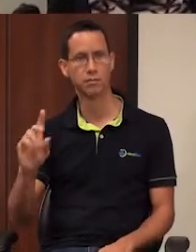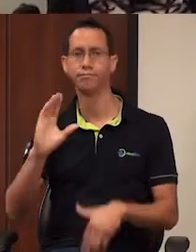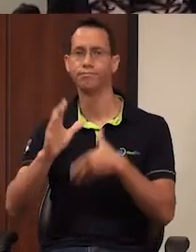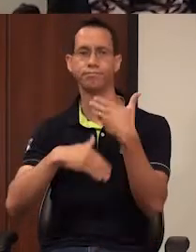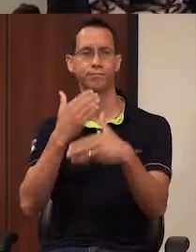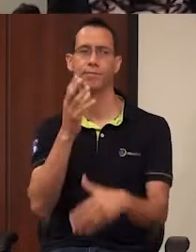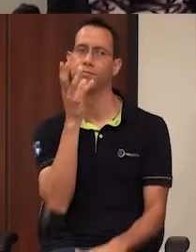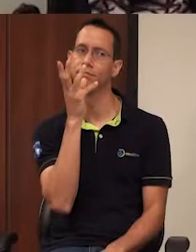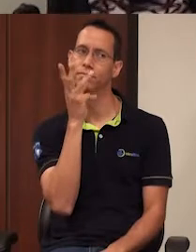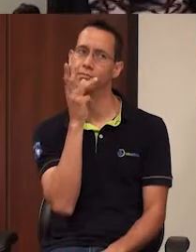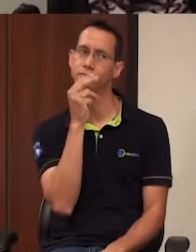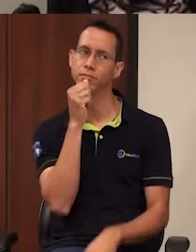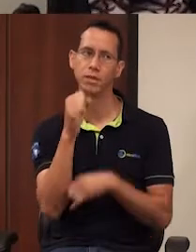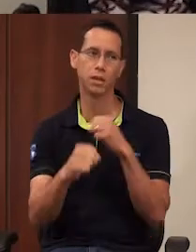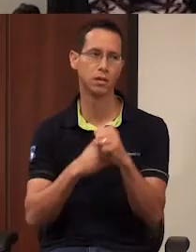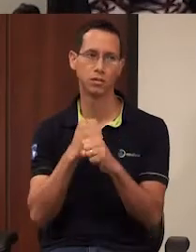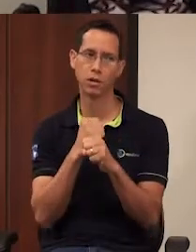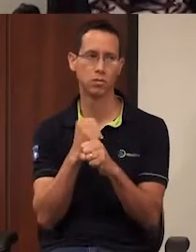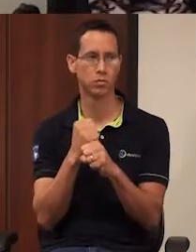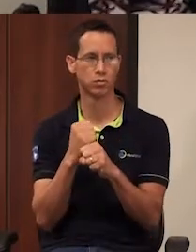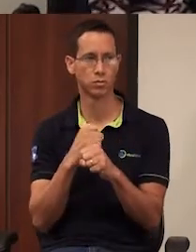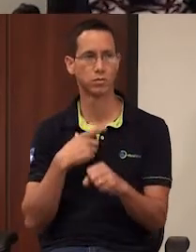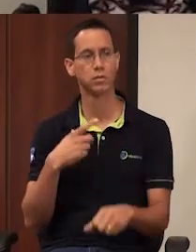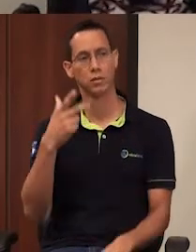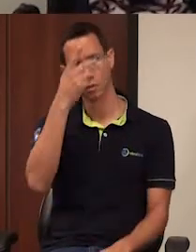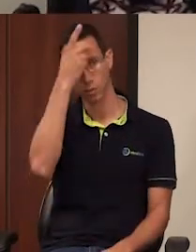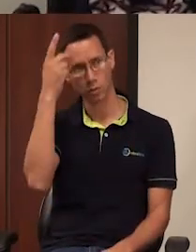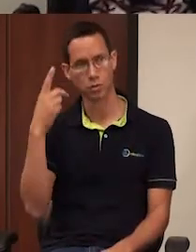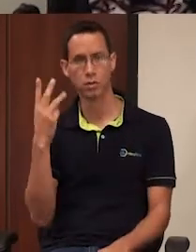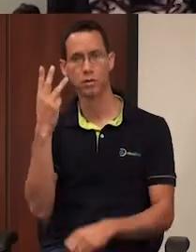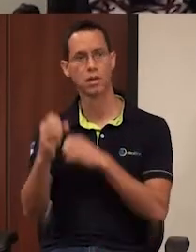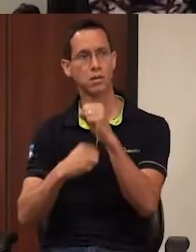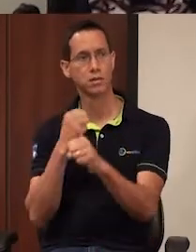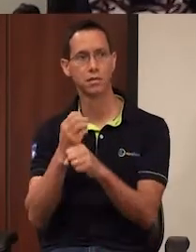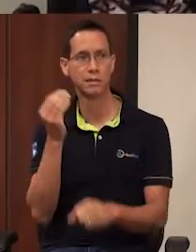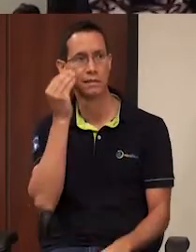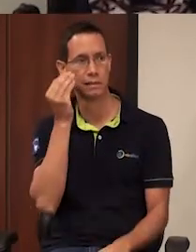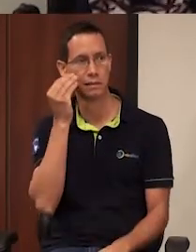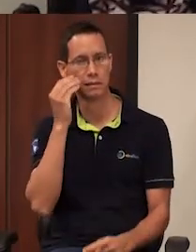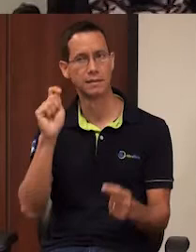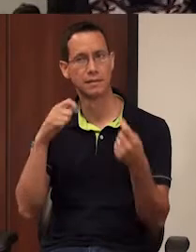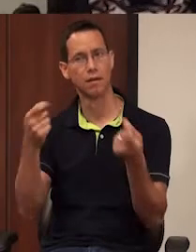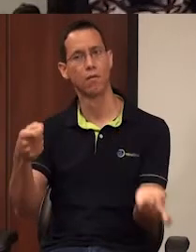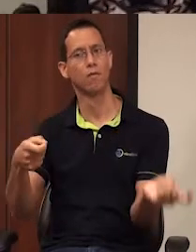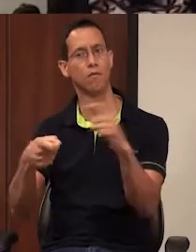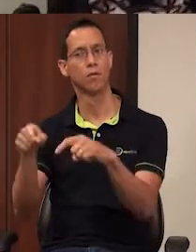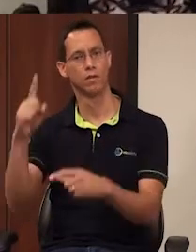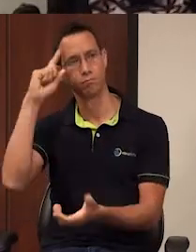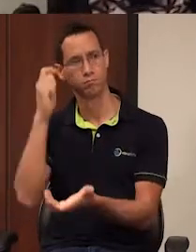às vezes, anos. Eu tenho o caso de pessoas que estão aí há 3 anos, a gente tentando fazer com que ela